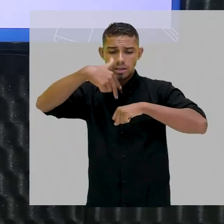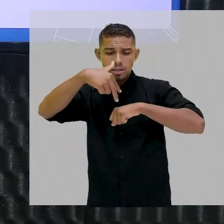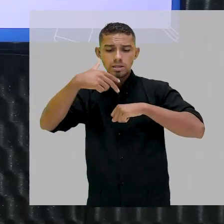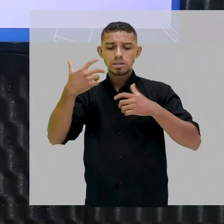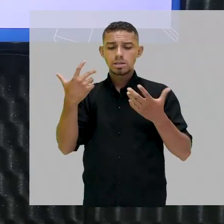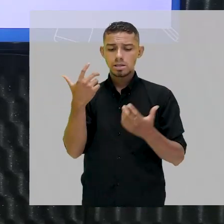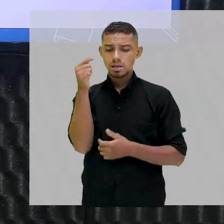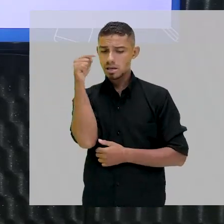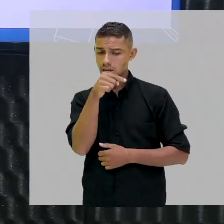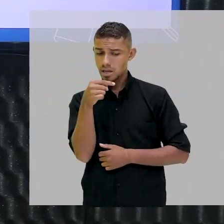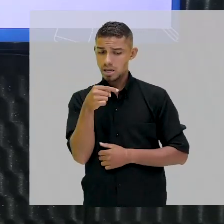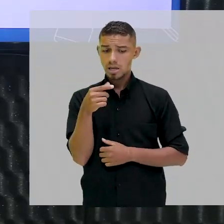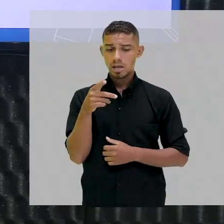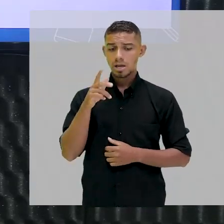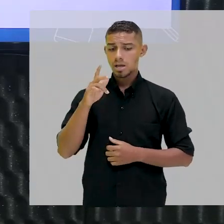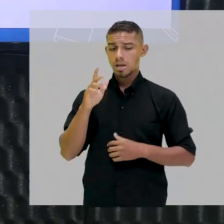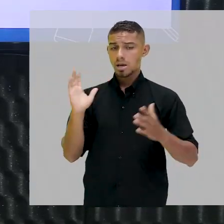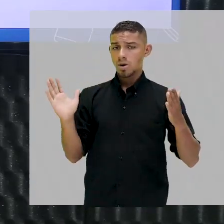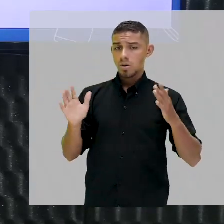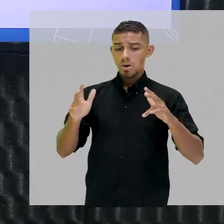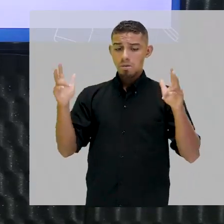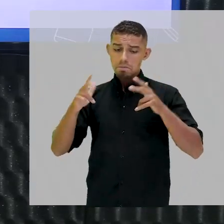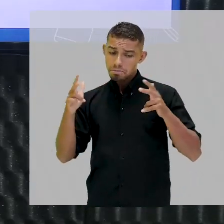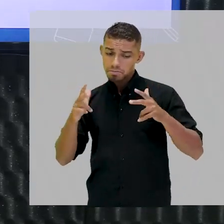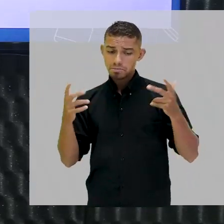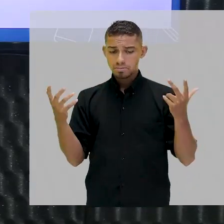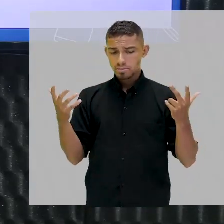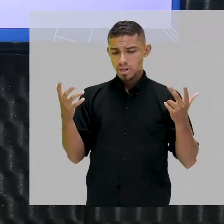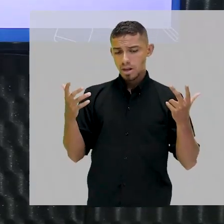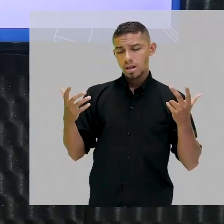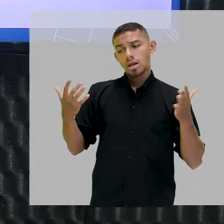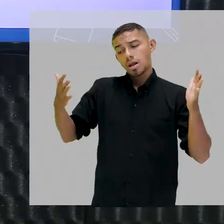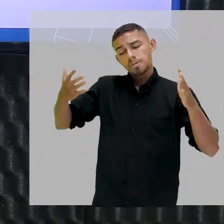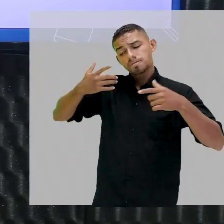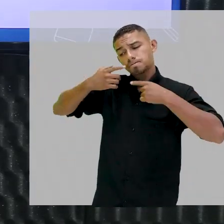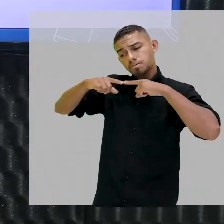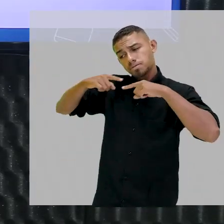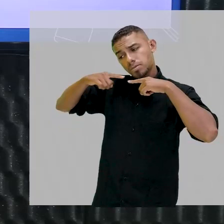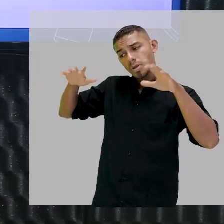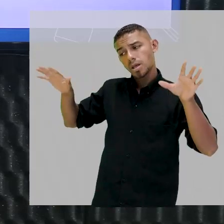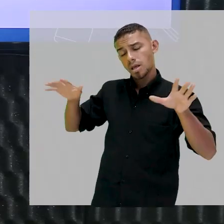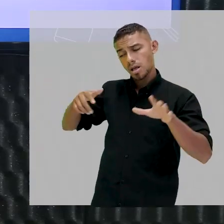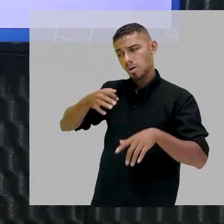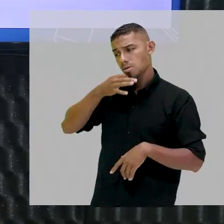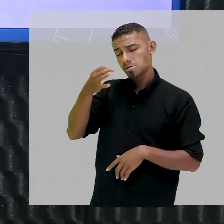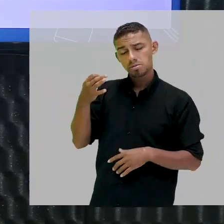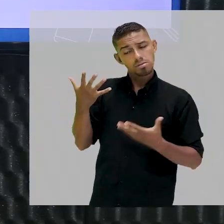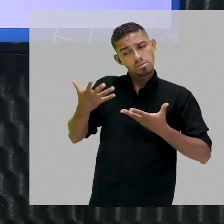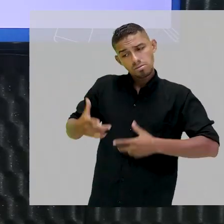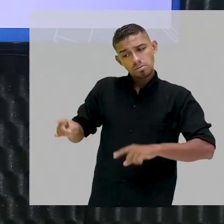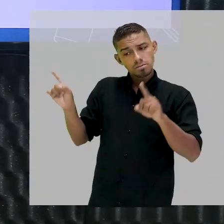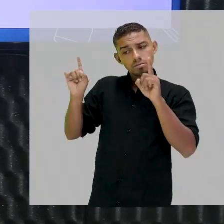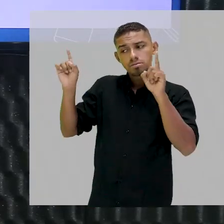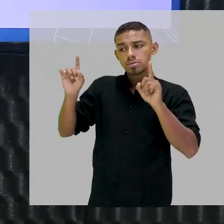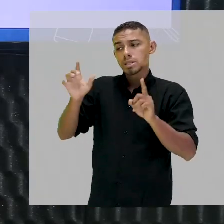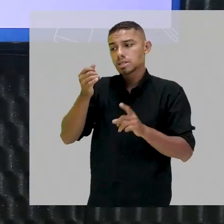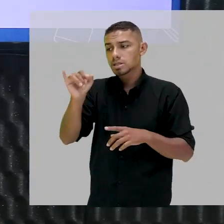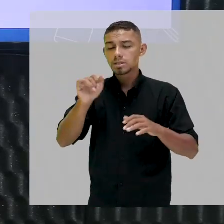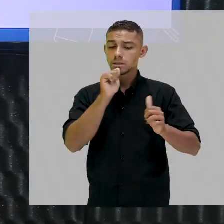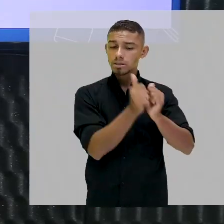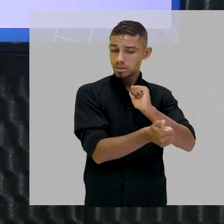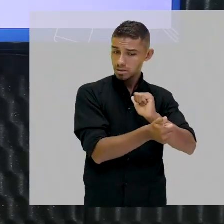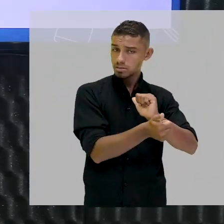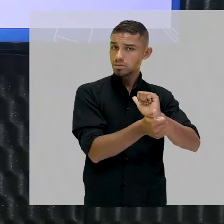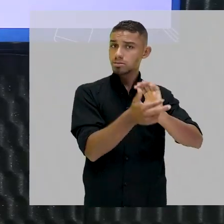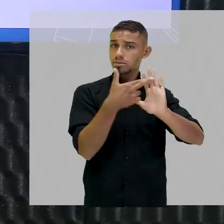hop, eles têm até uma certa crítica em relação ao breakdance se tornar esporte e perder a sua essência.